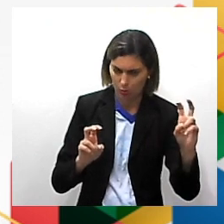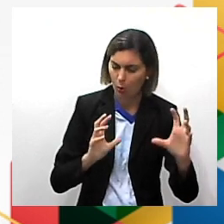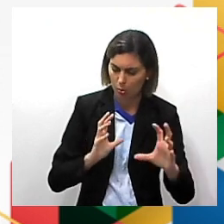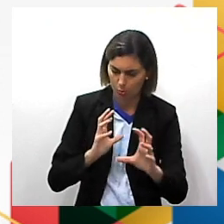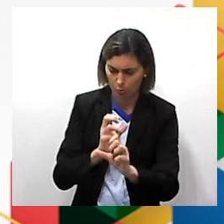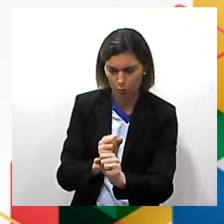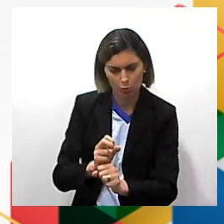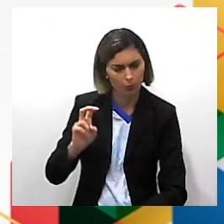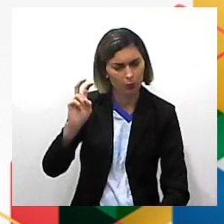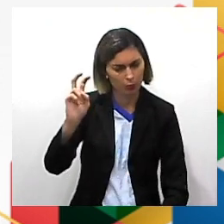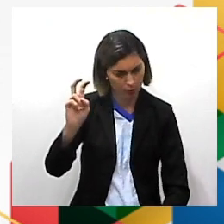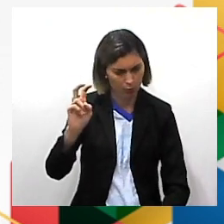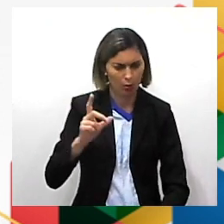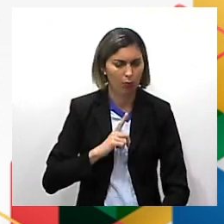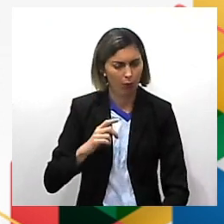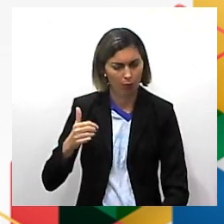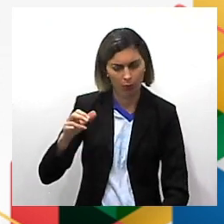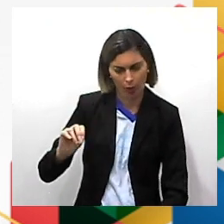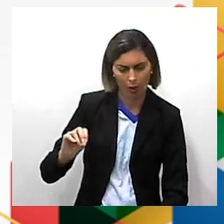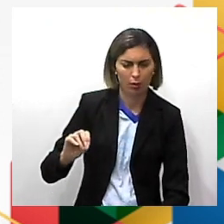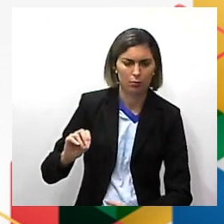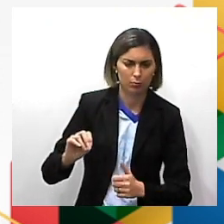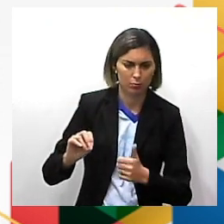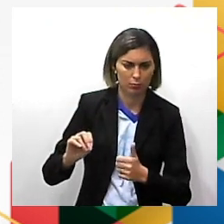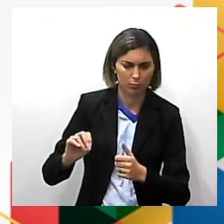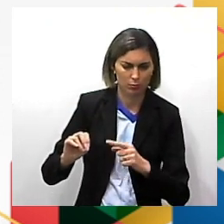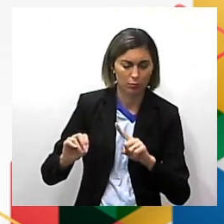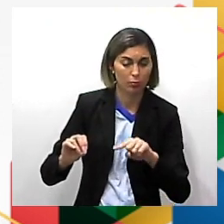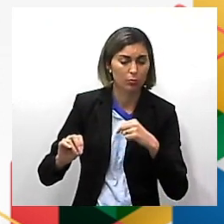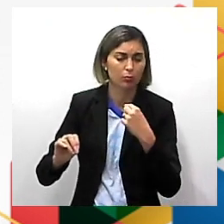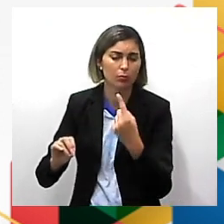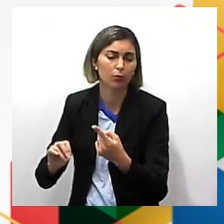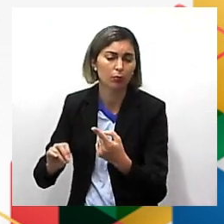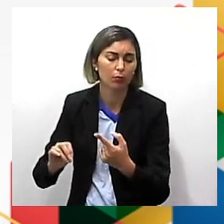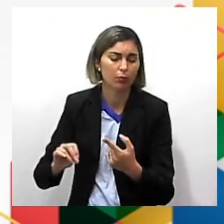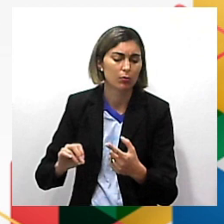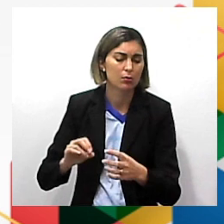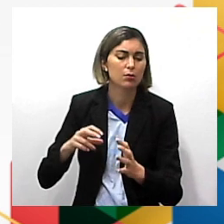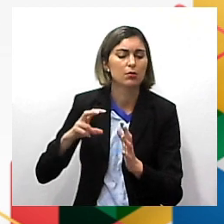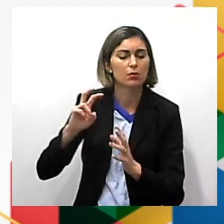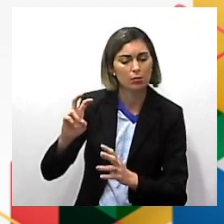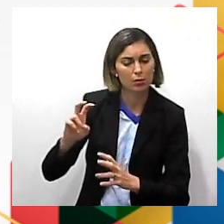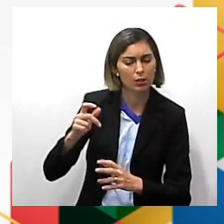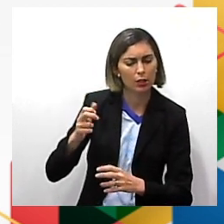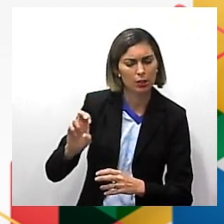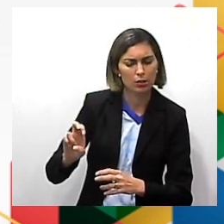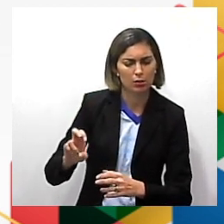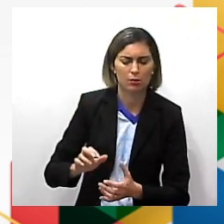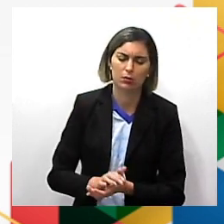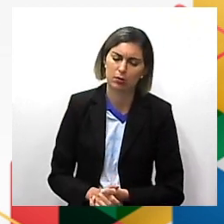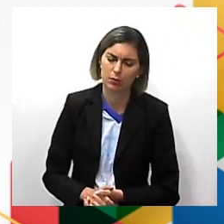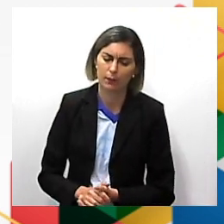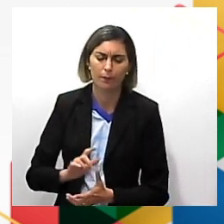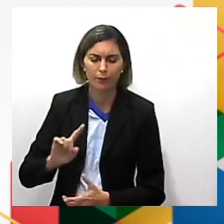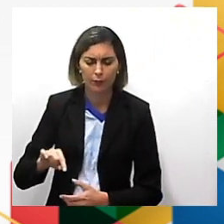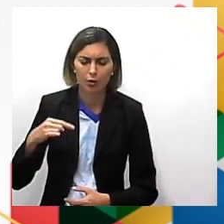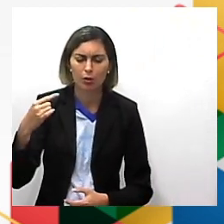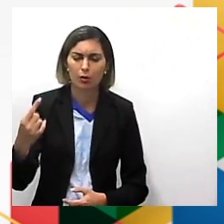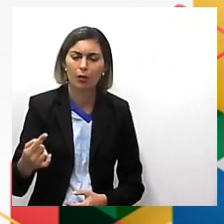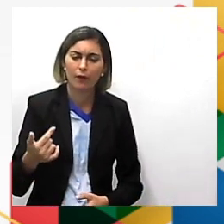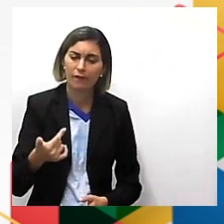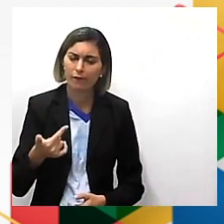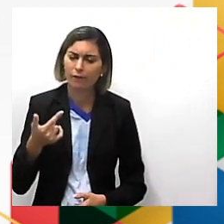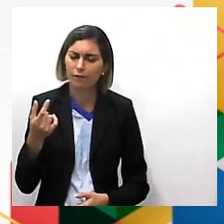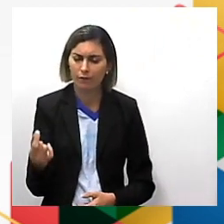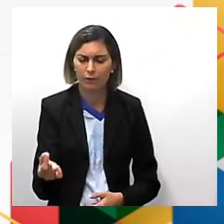mais 5, eu tenho 10, beleza? No outro dia, ele pintou 15 quilômetros. No outro